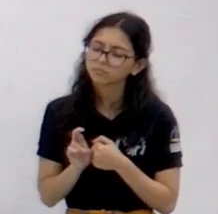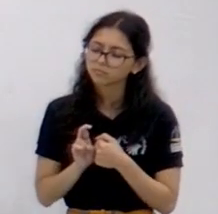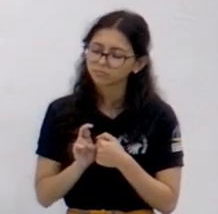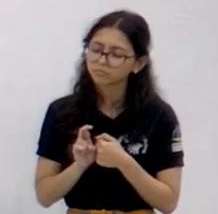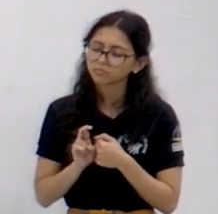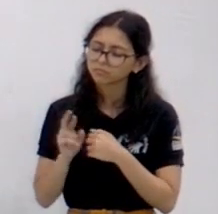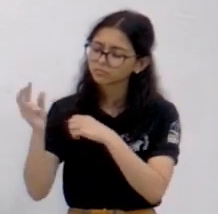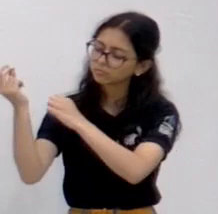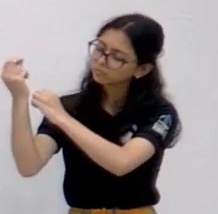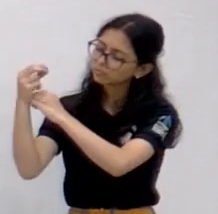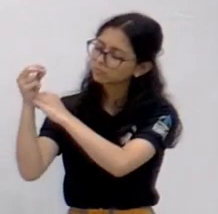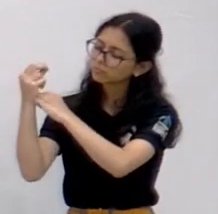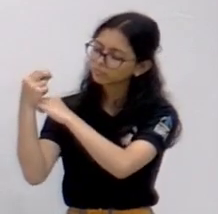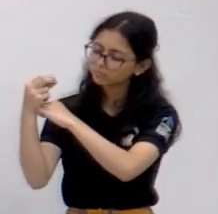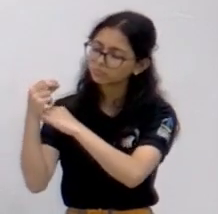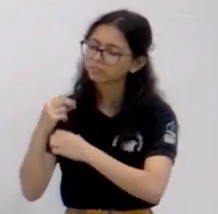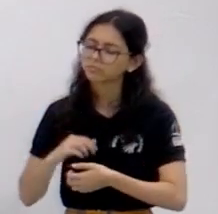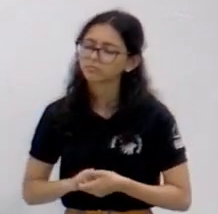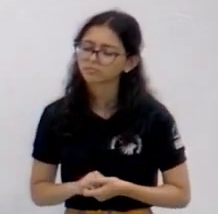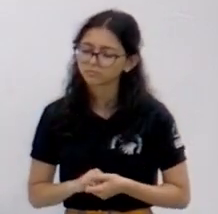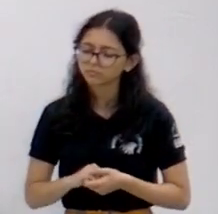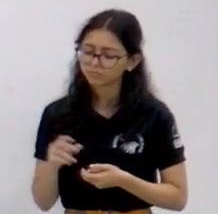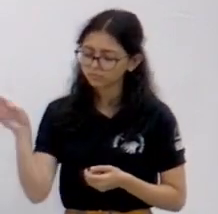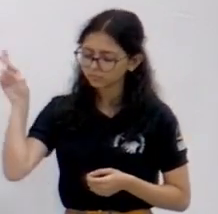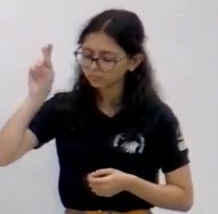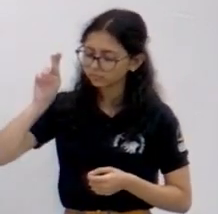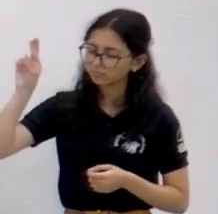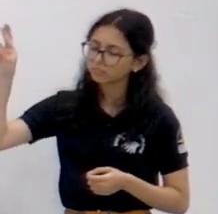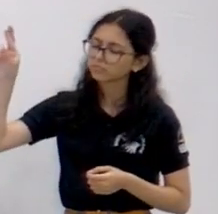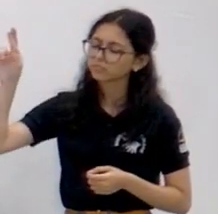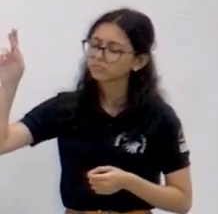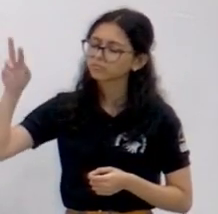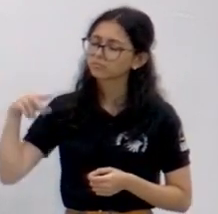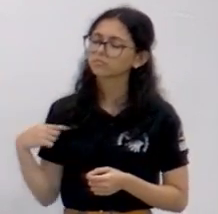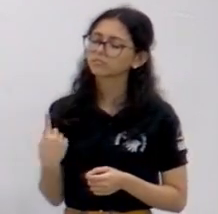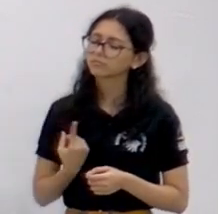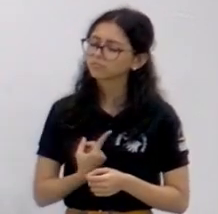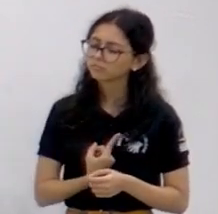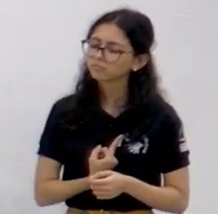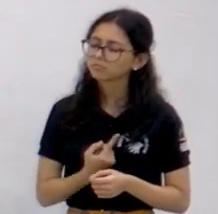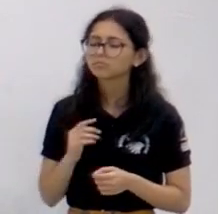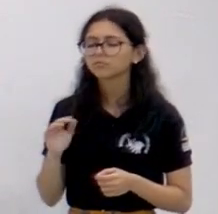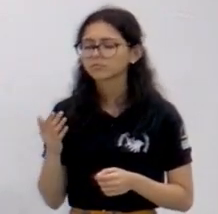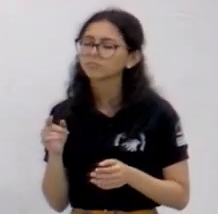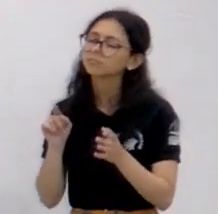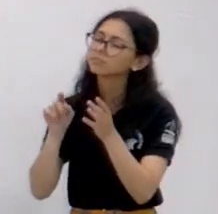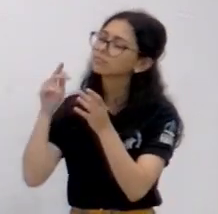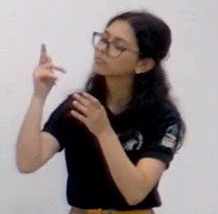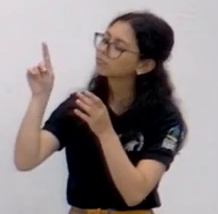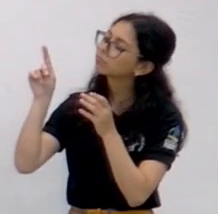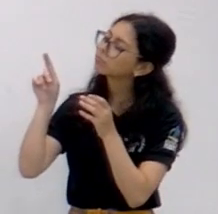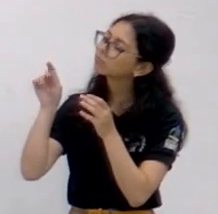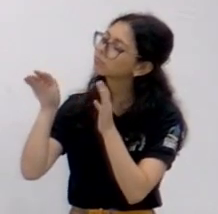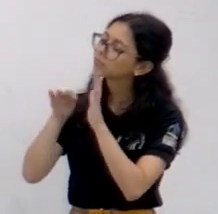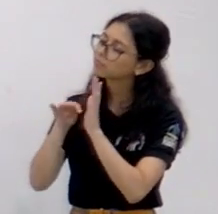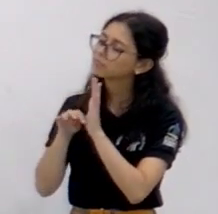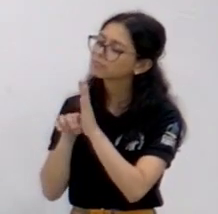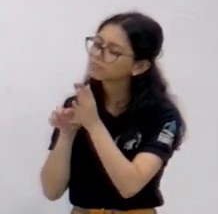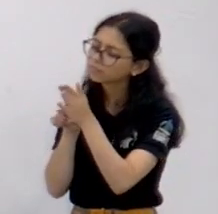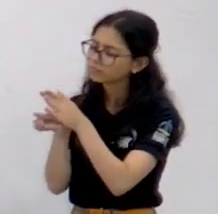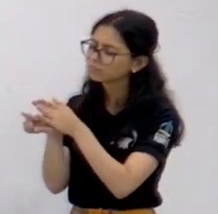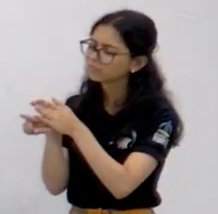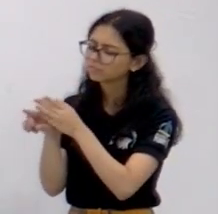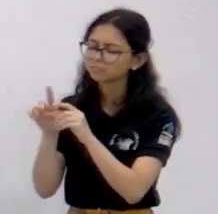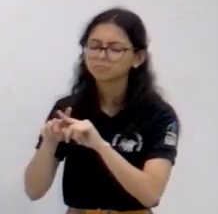Senhor, nos dê a oportunidade até de questionar os Teus planos, mas jamais de duvidar deles,